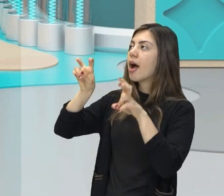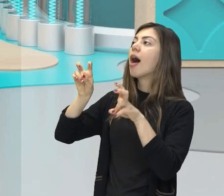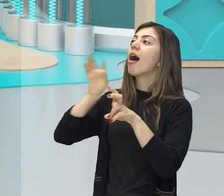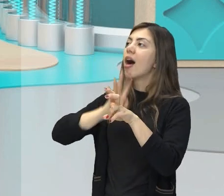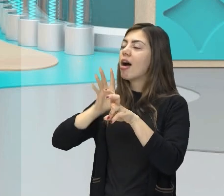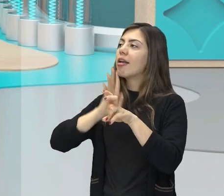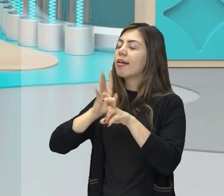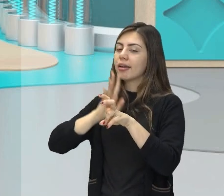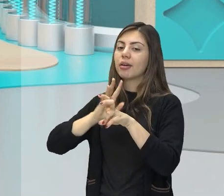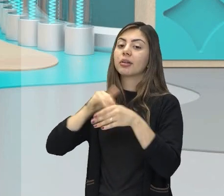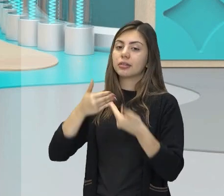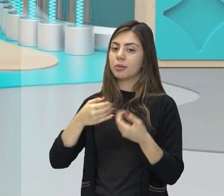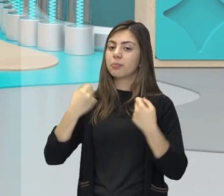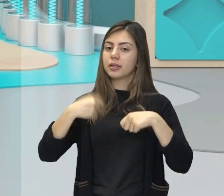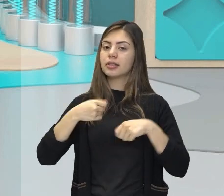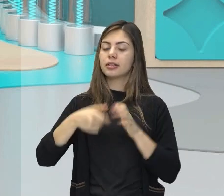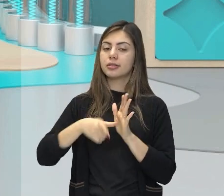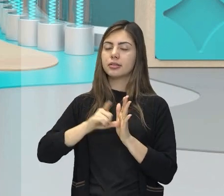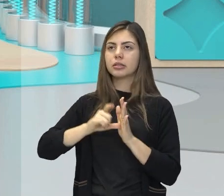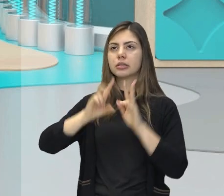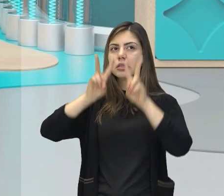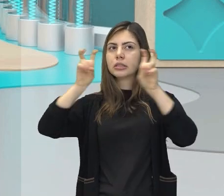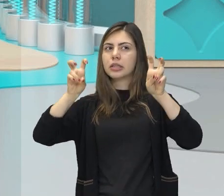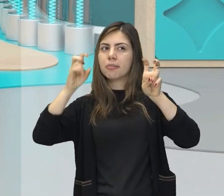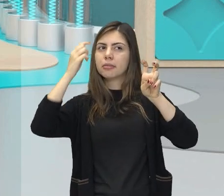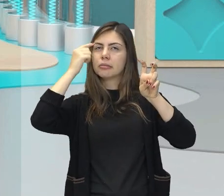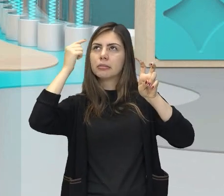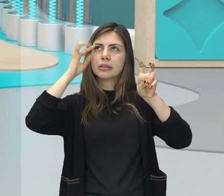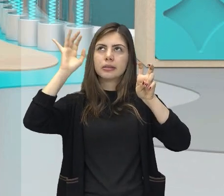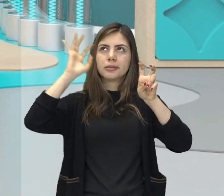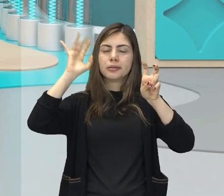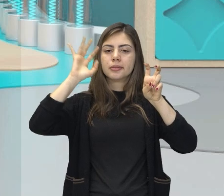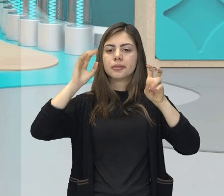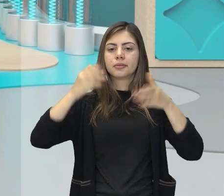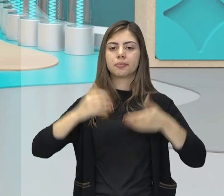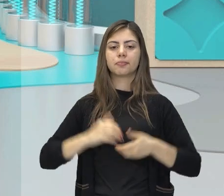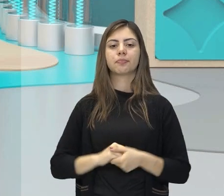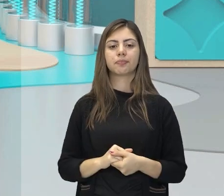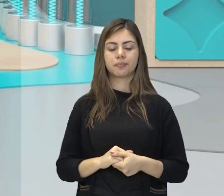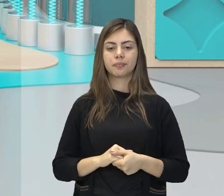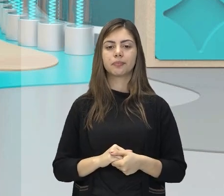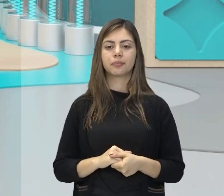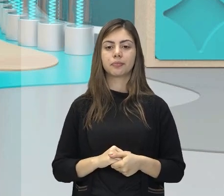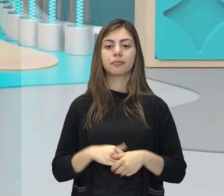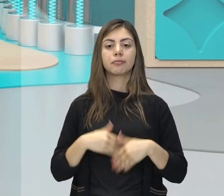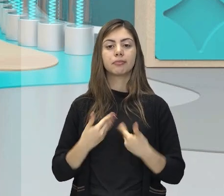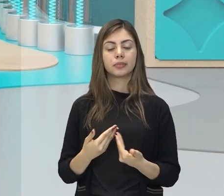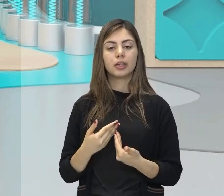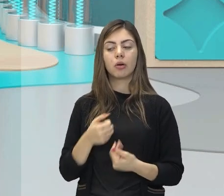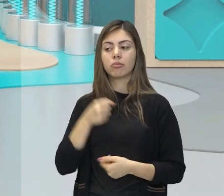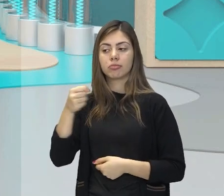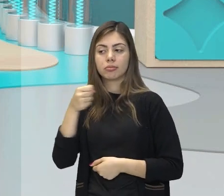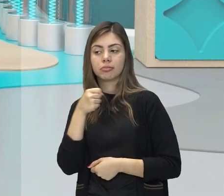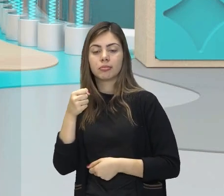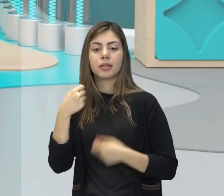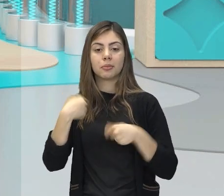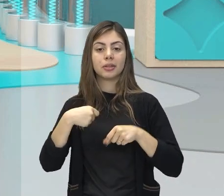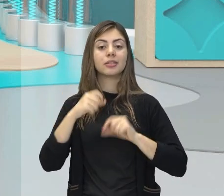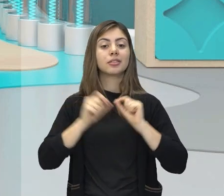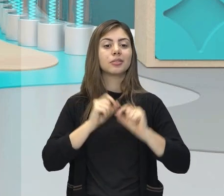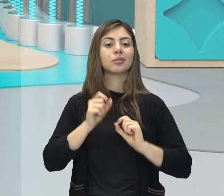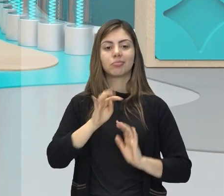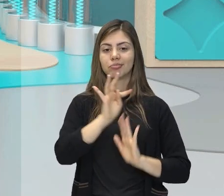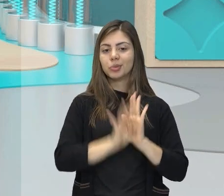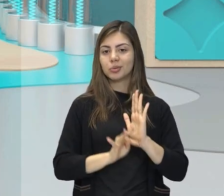a publicação da sua entrevista. E, já que vai ter título, toda entrevista precisa de um texto